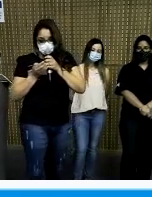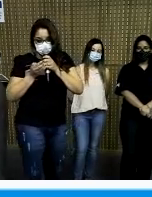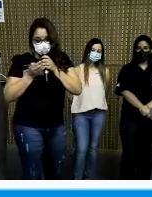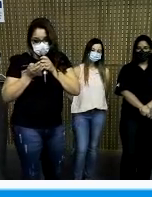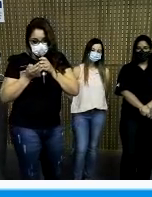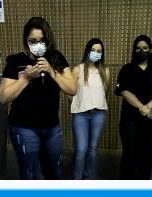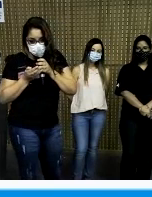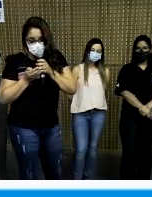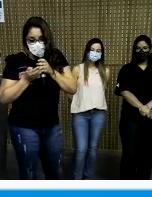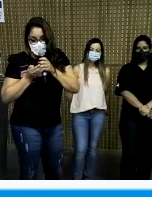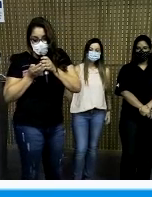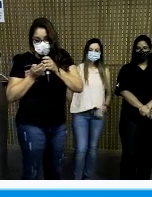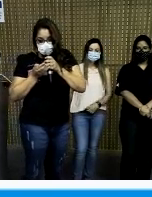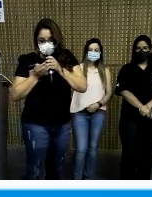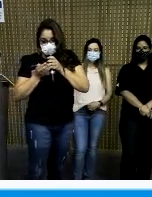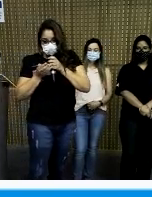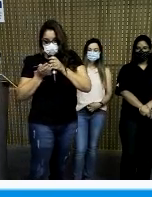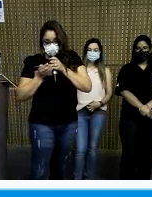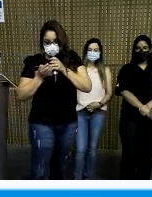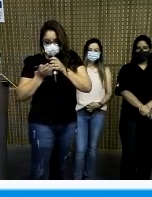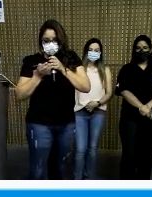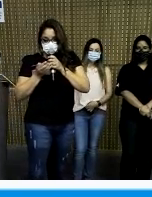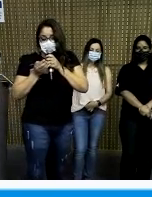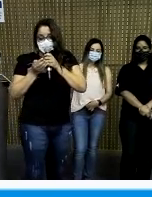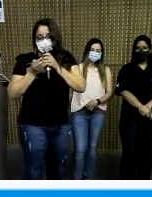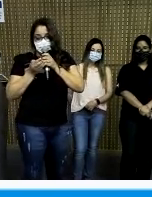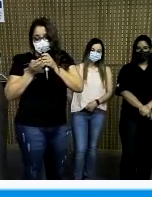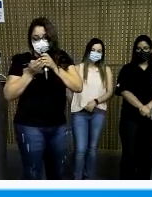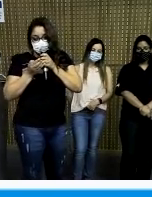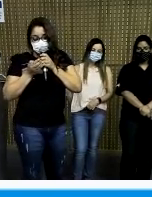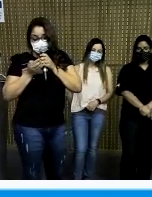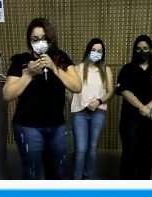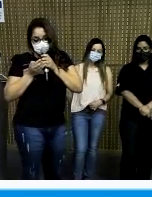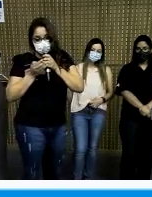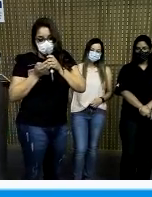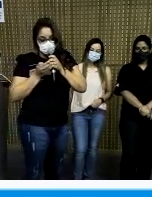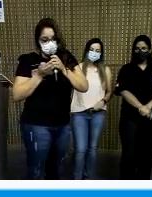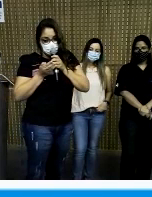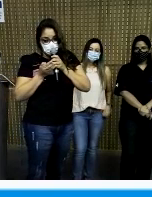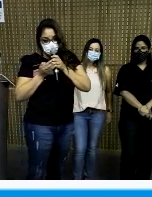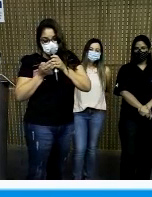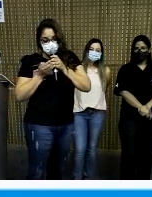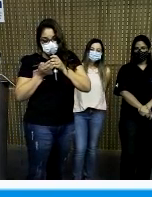83,33% no primeiro semestre. As consultas odontológicas, a gente aqui